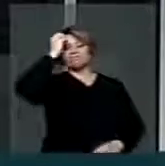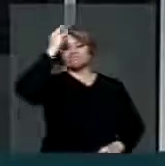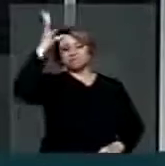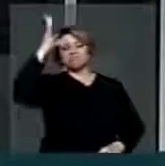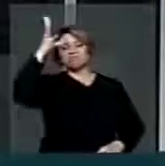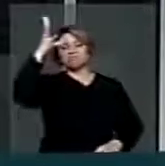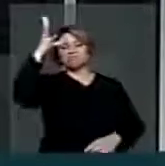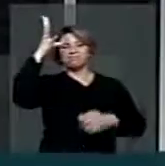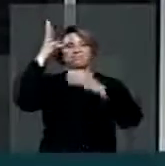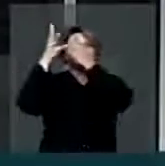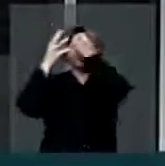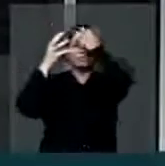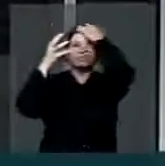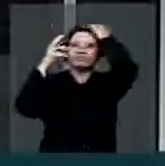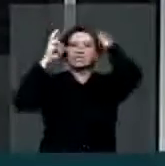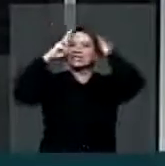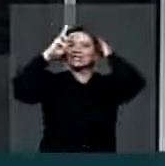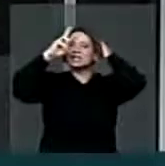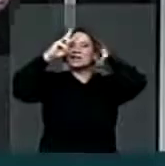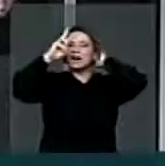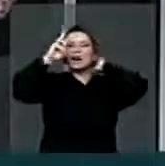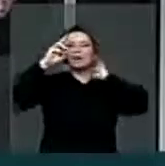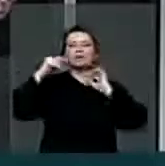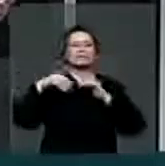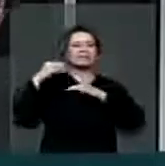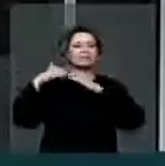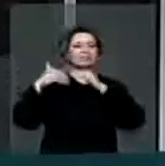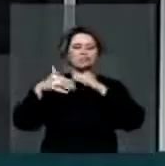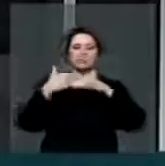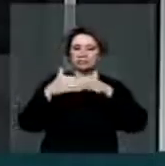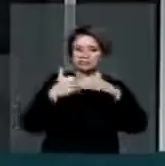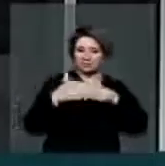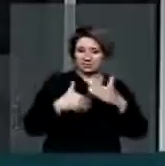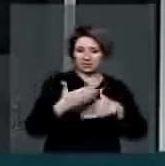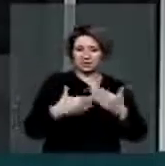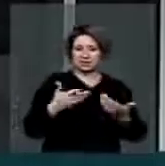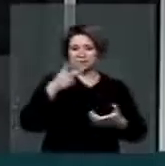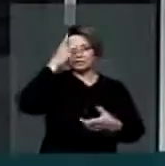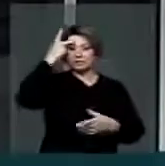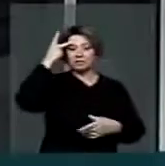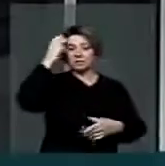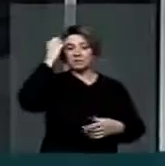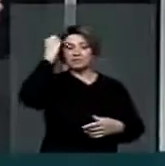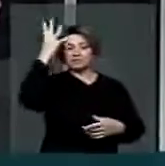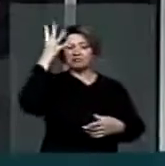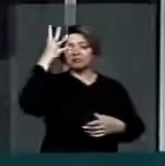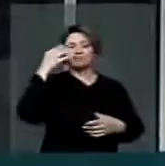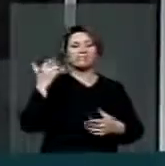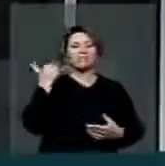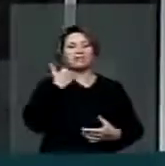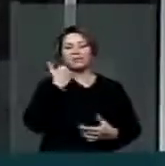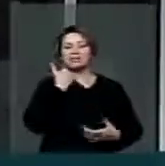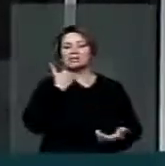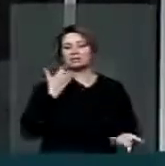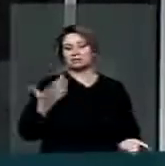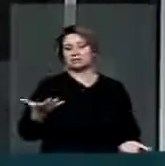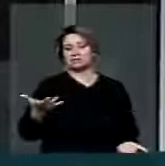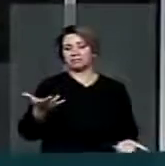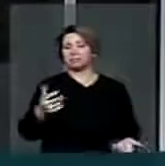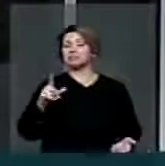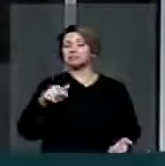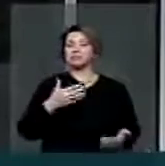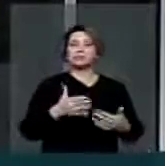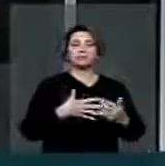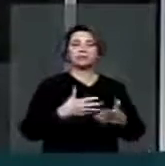período histórico, de um modelo de sociedade. E independente de nós sermos um